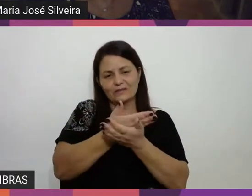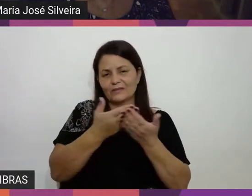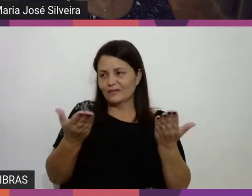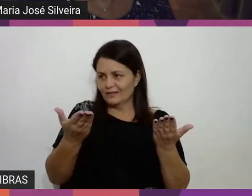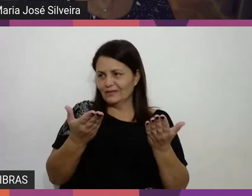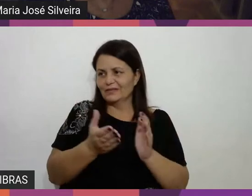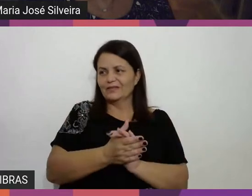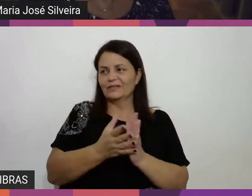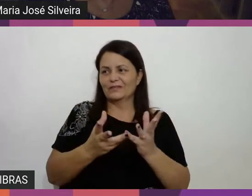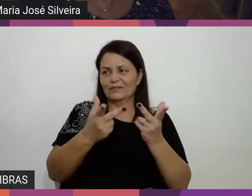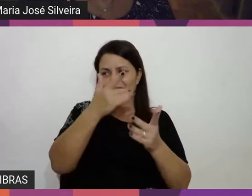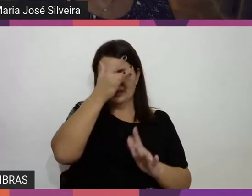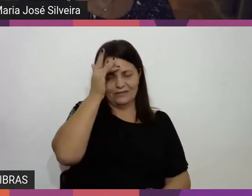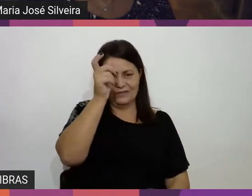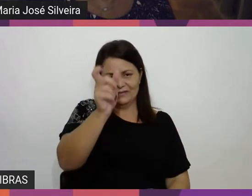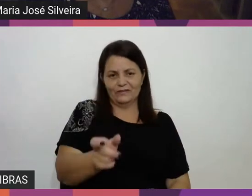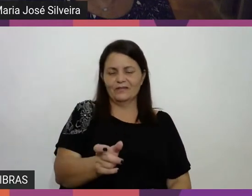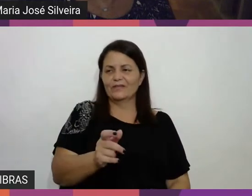maravilhosos